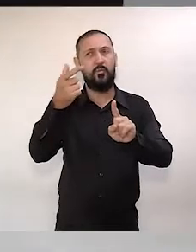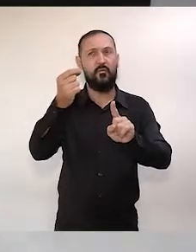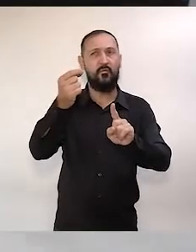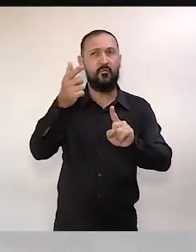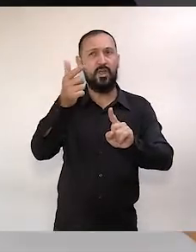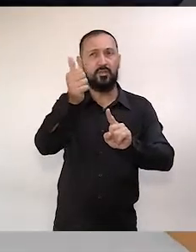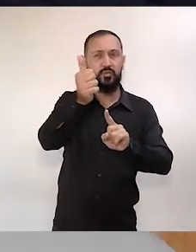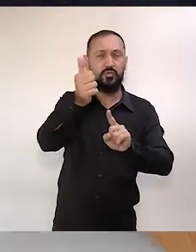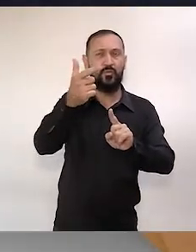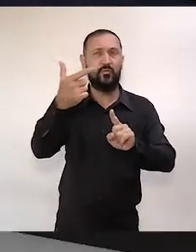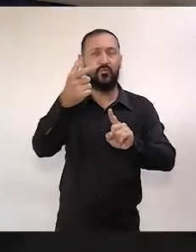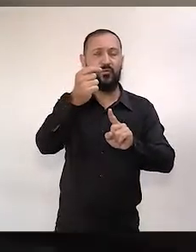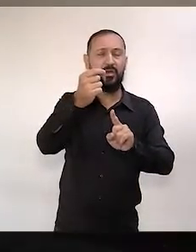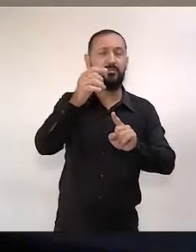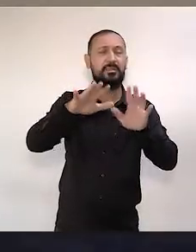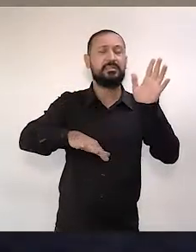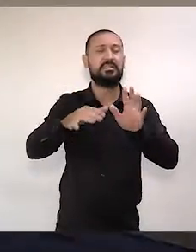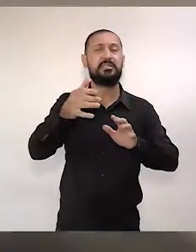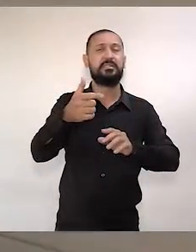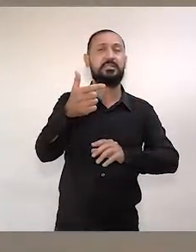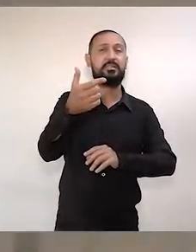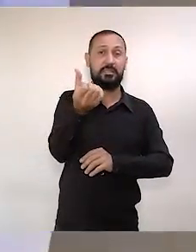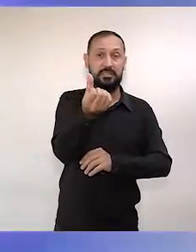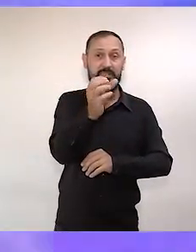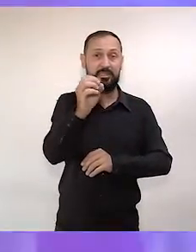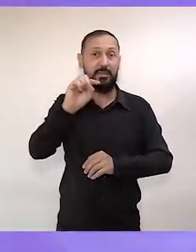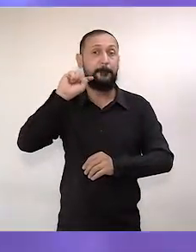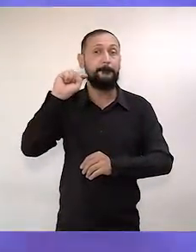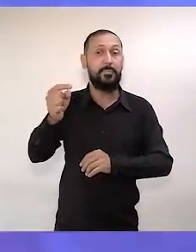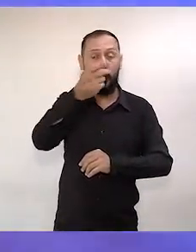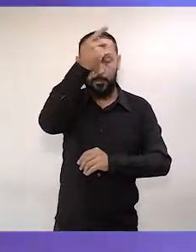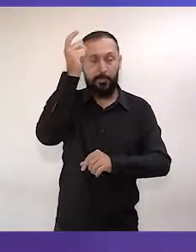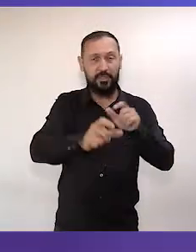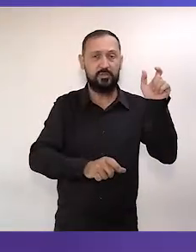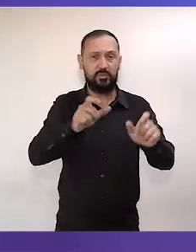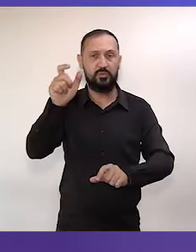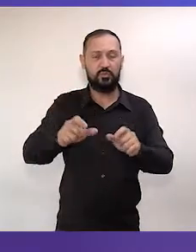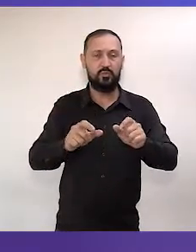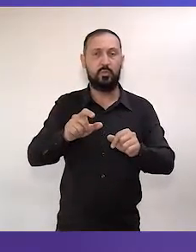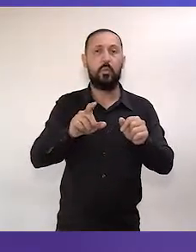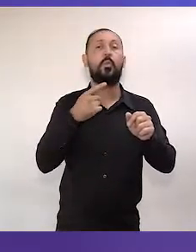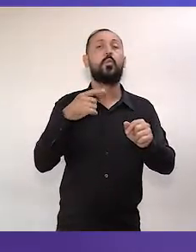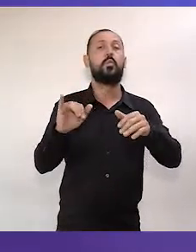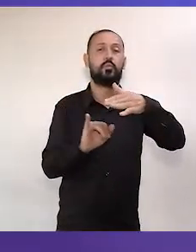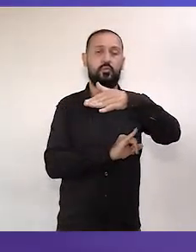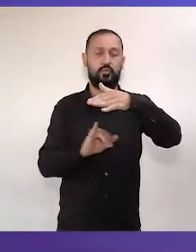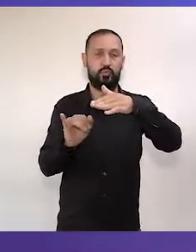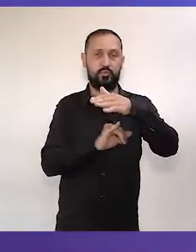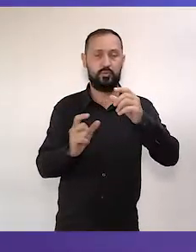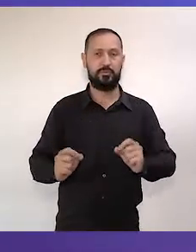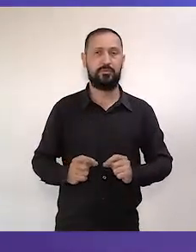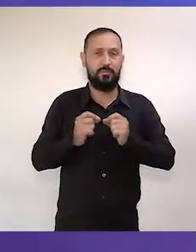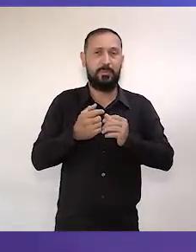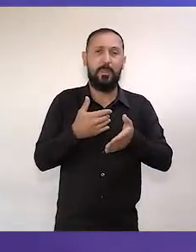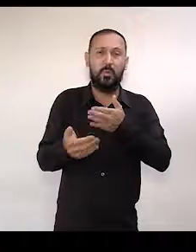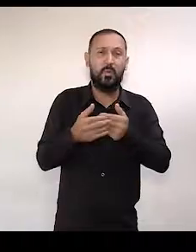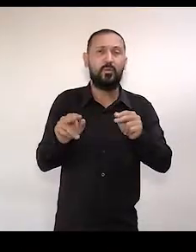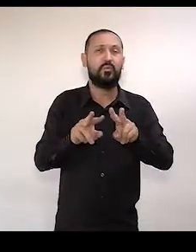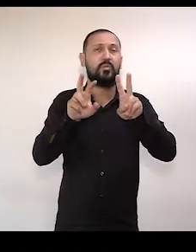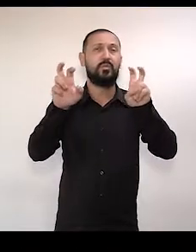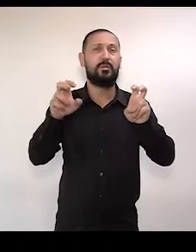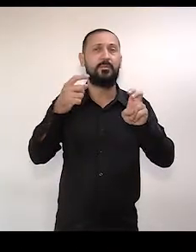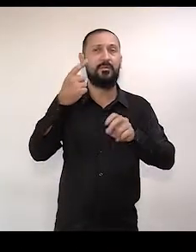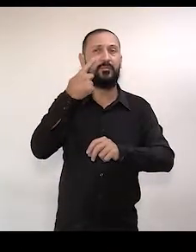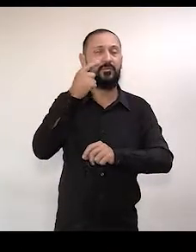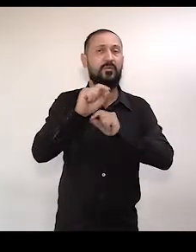entre 2020 e 2022 625 mil pessoas, segundo o Instituto Nacional do Câncer.